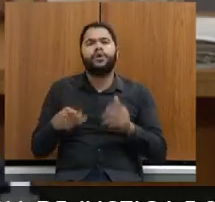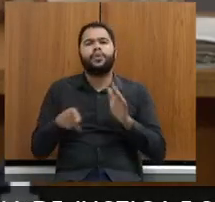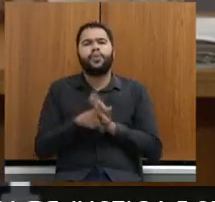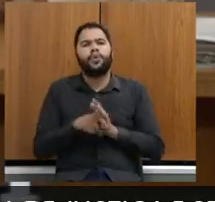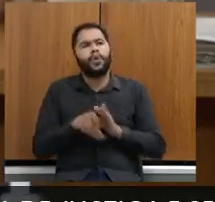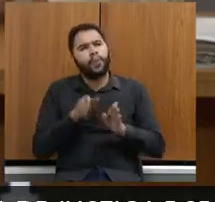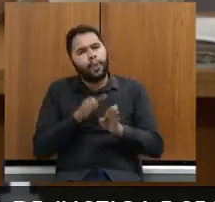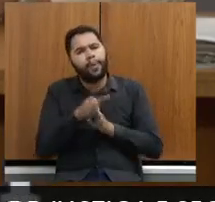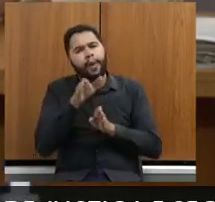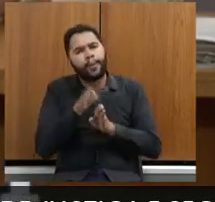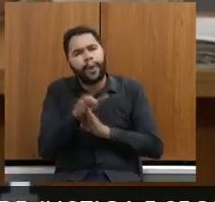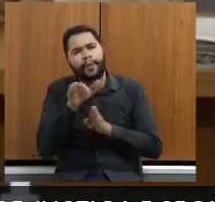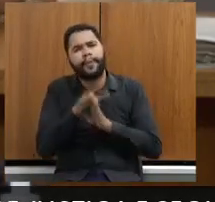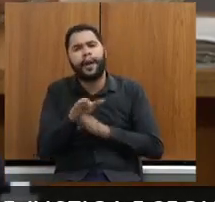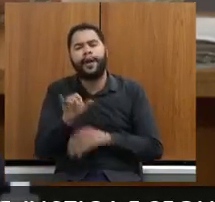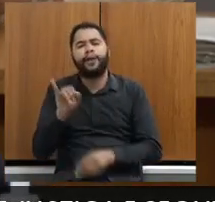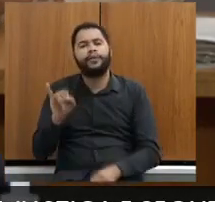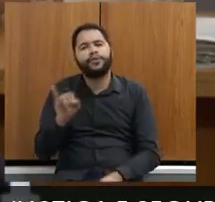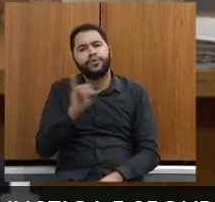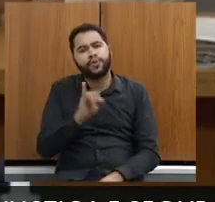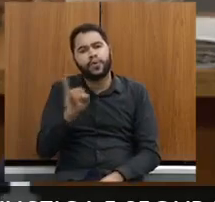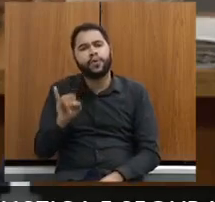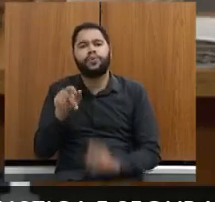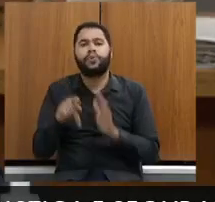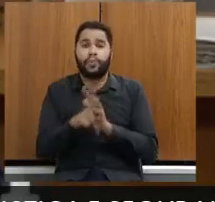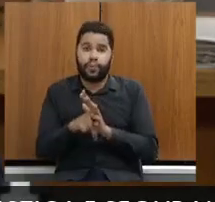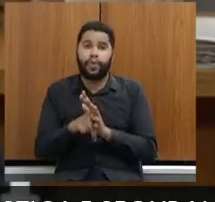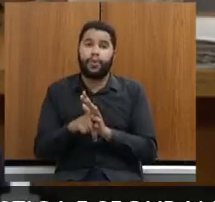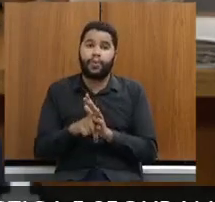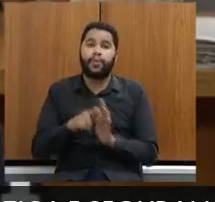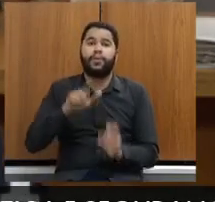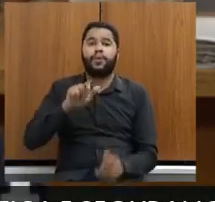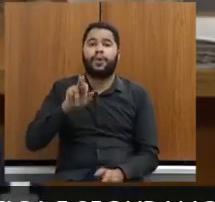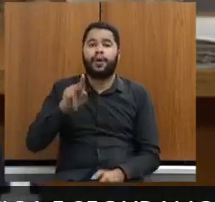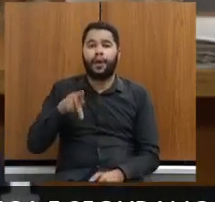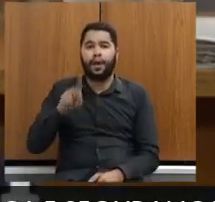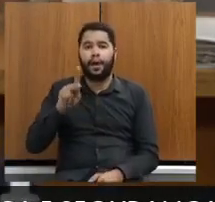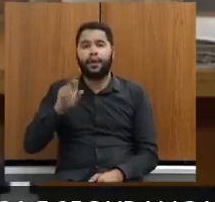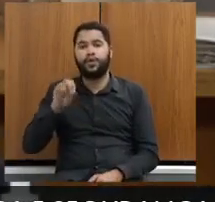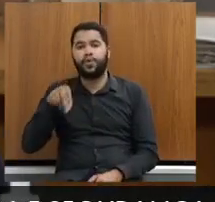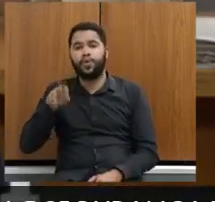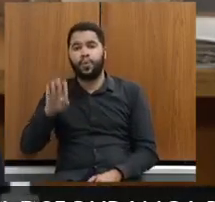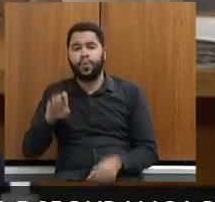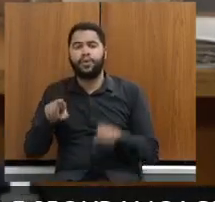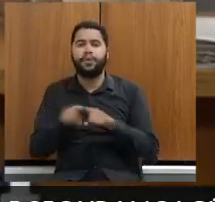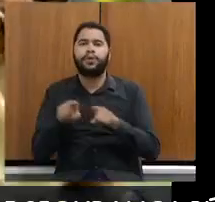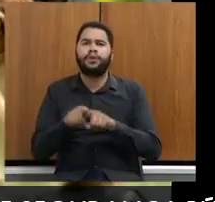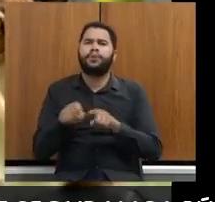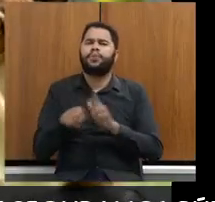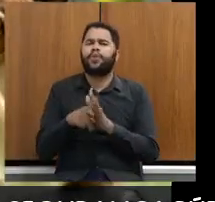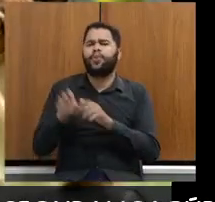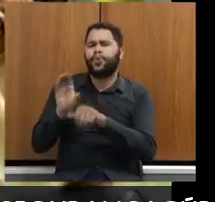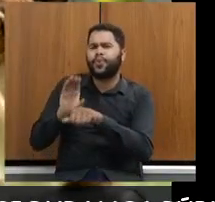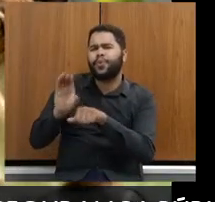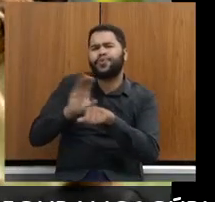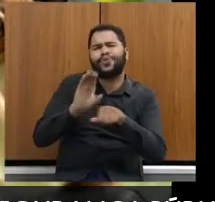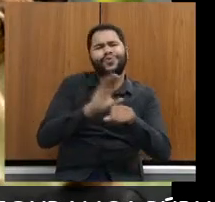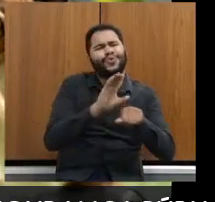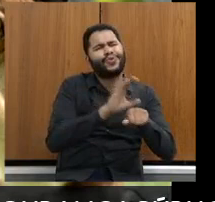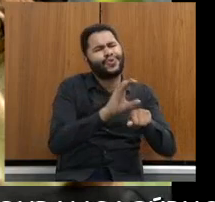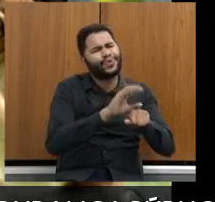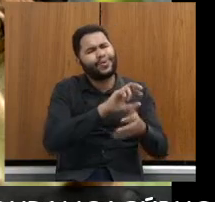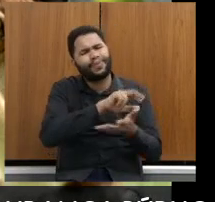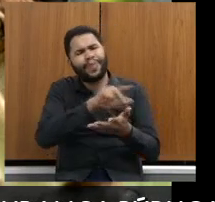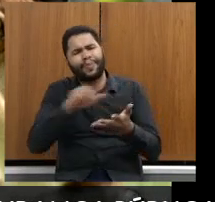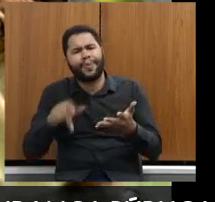instrução de formando instrutores né do protocolo Mark One justamente para isso cursos né de Boris cão retenção e contra a retenção